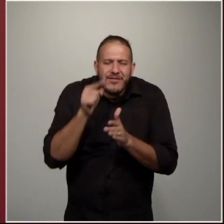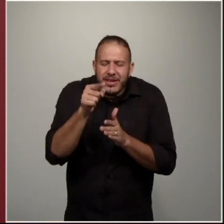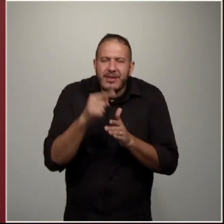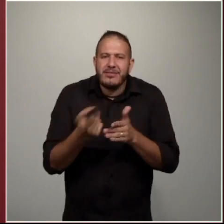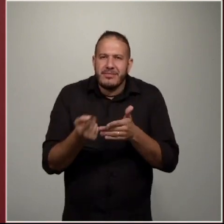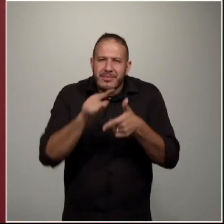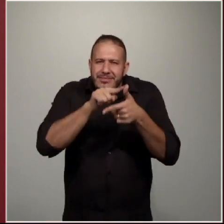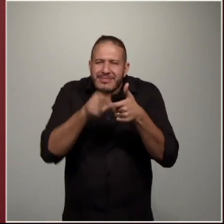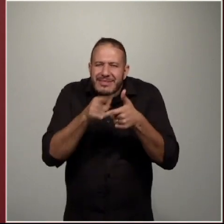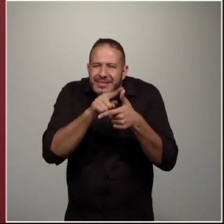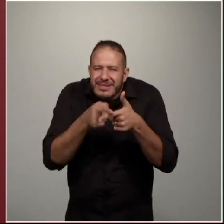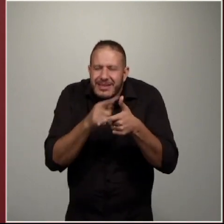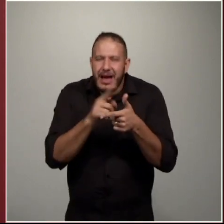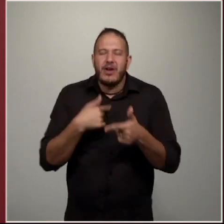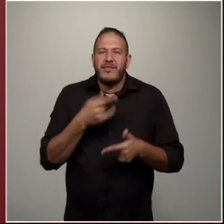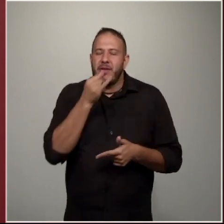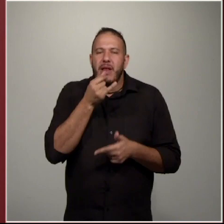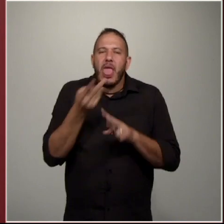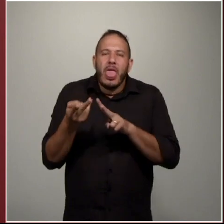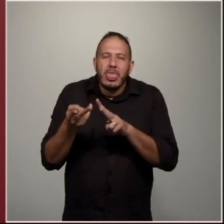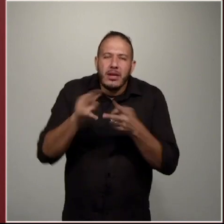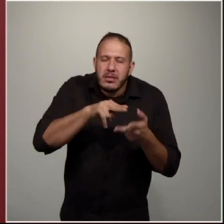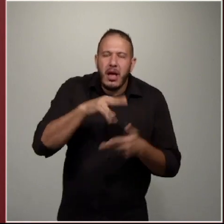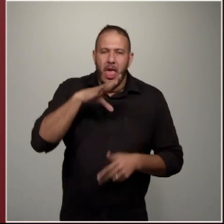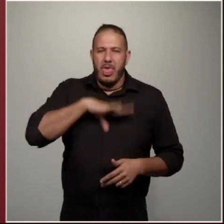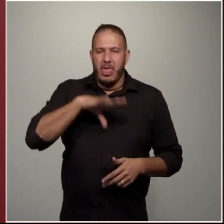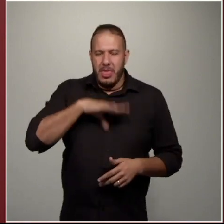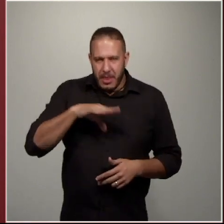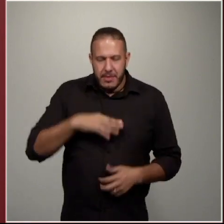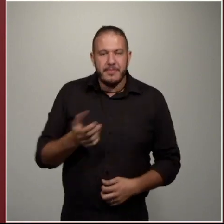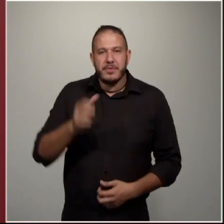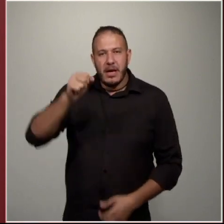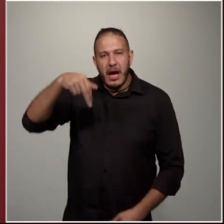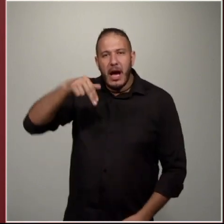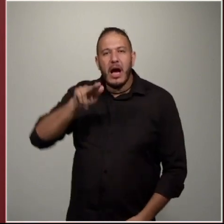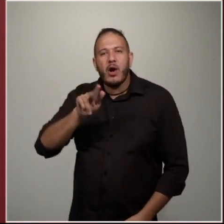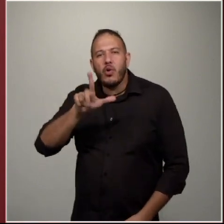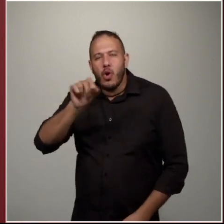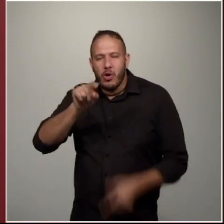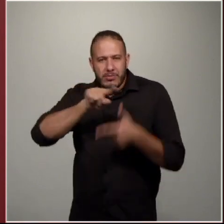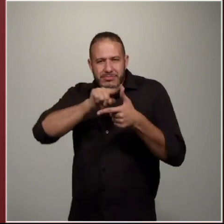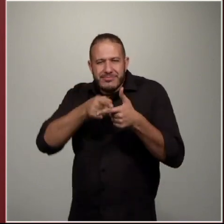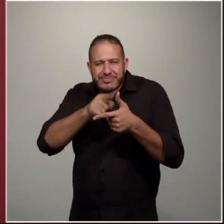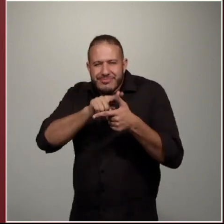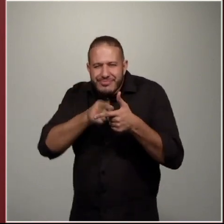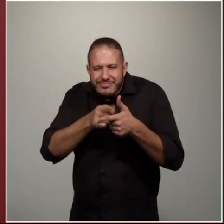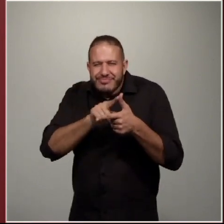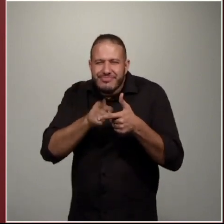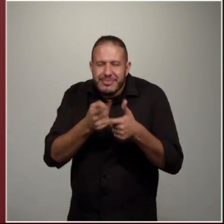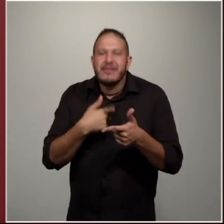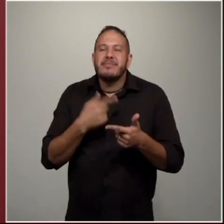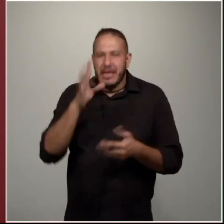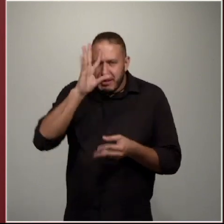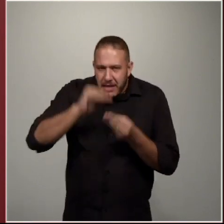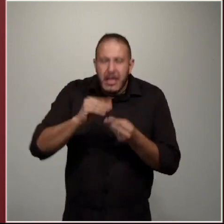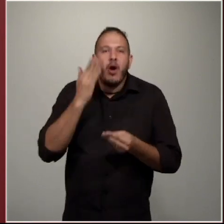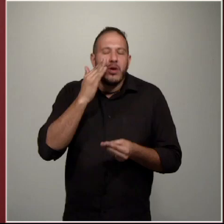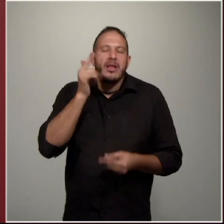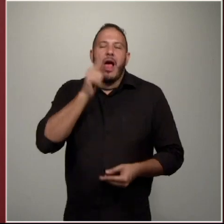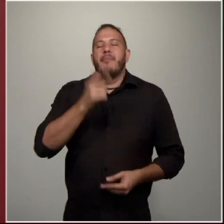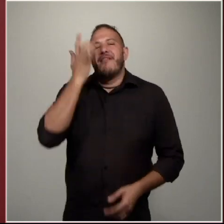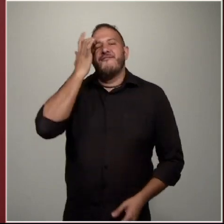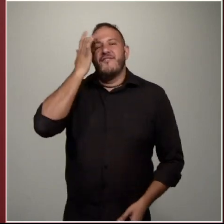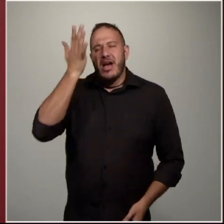agente a portugueza se isso pra mim é algo como cinco lados ou cinco ângulos né a gente conseguia compreender muito mais